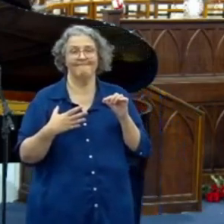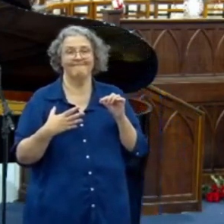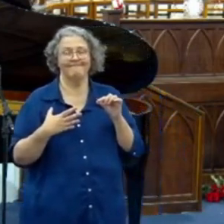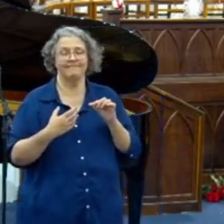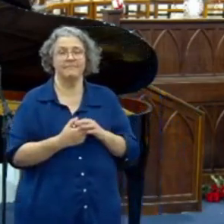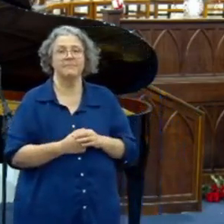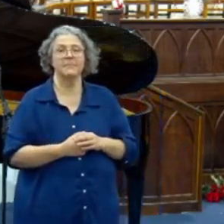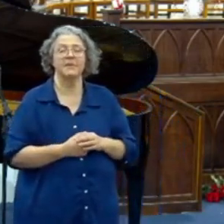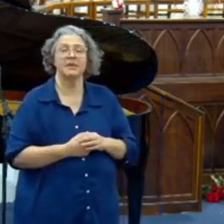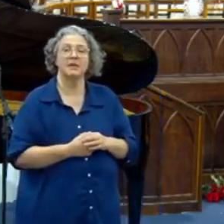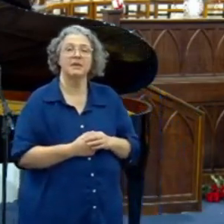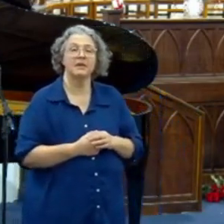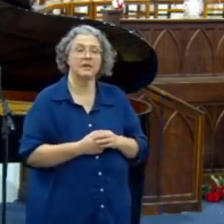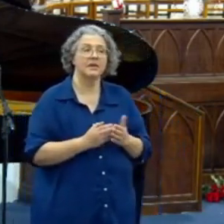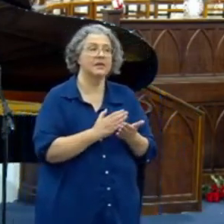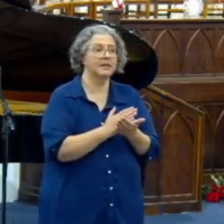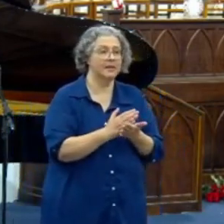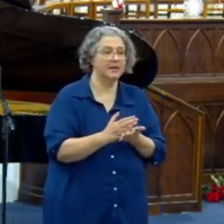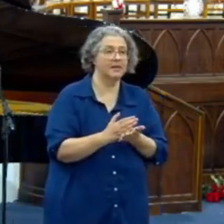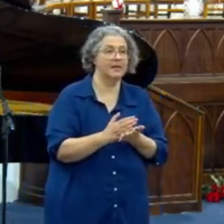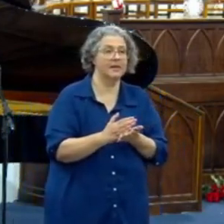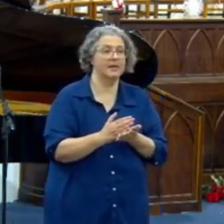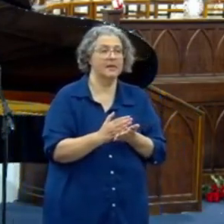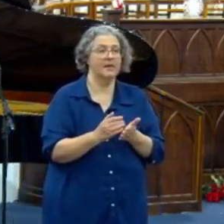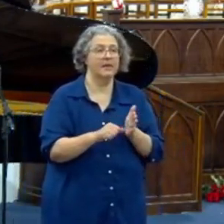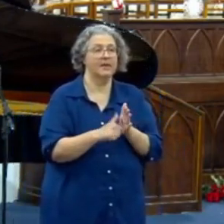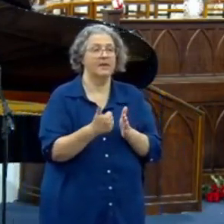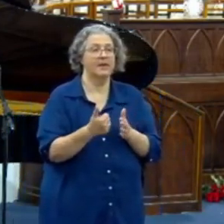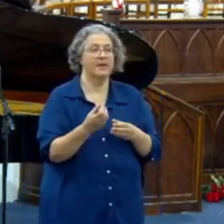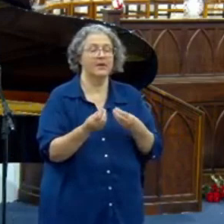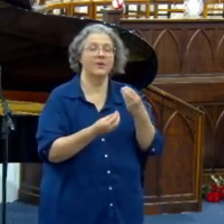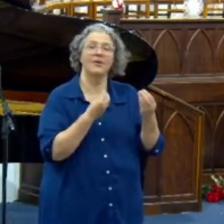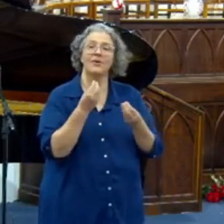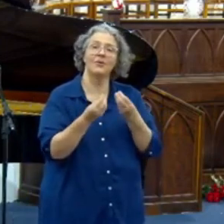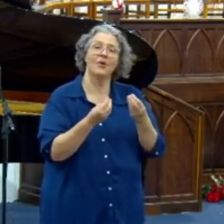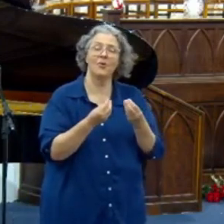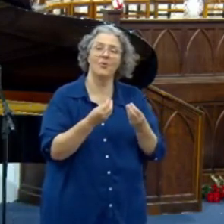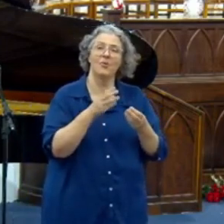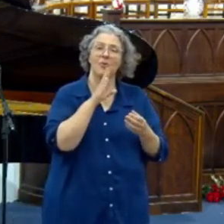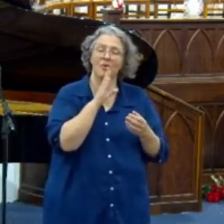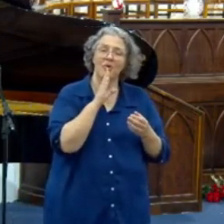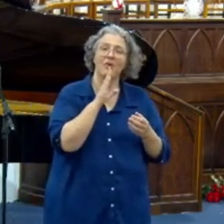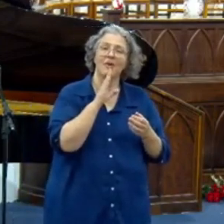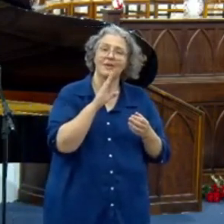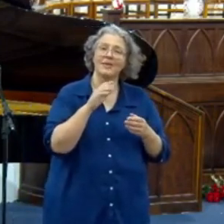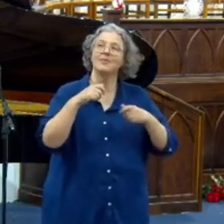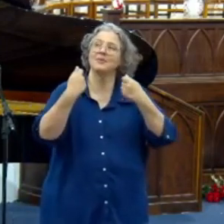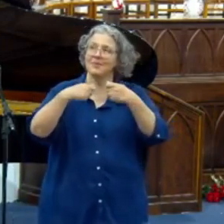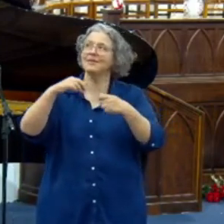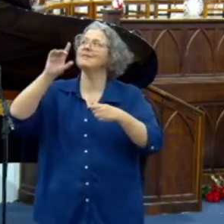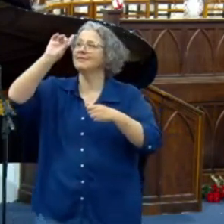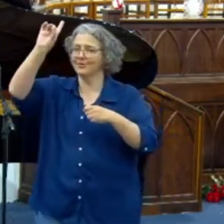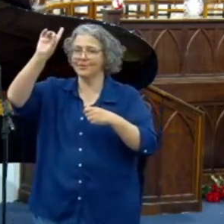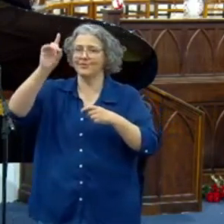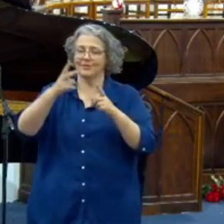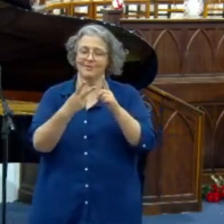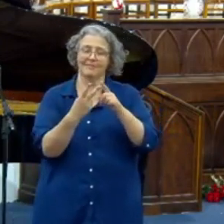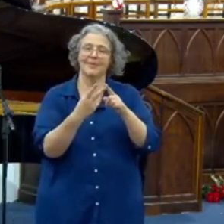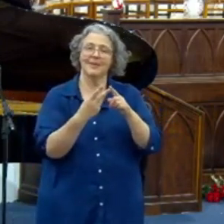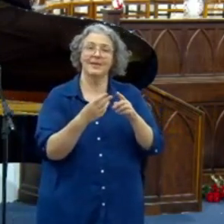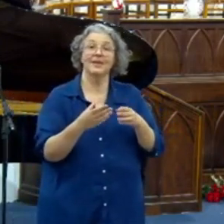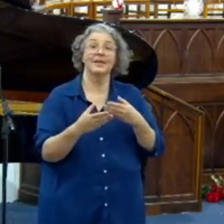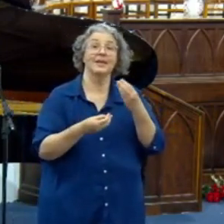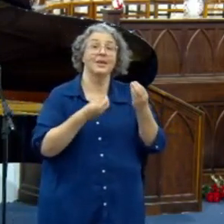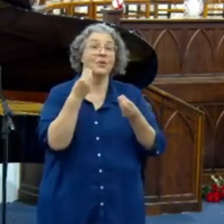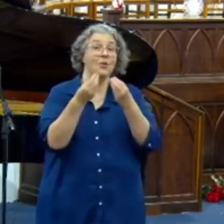meditação nessa noite passa por essas ideias. A primeira: quanto nós reconhecemos verdadeiramente a necessidade de Jesus e